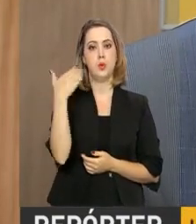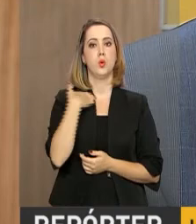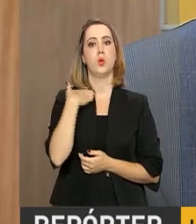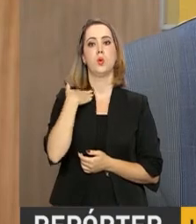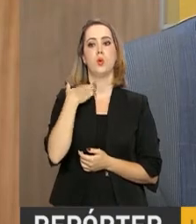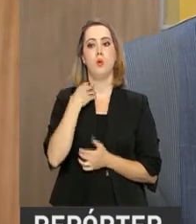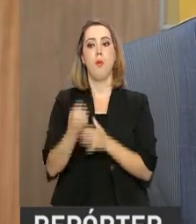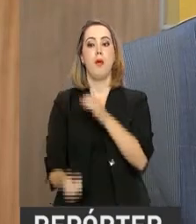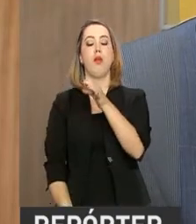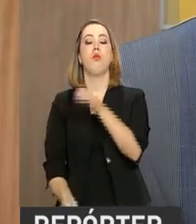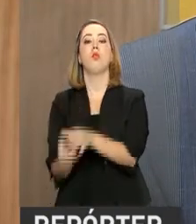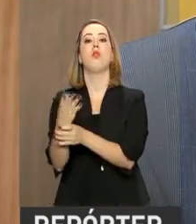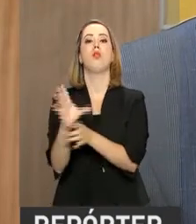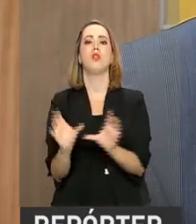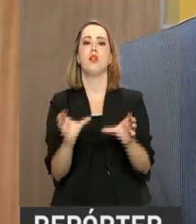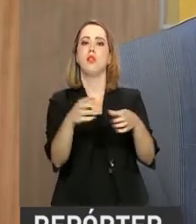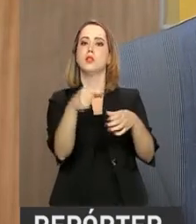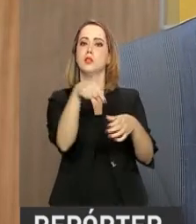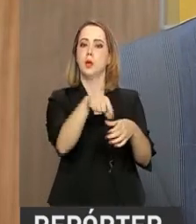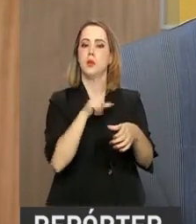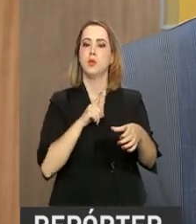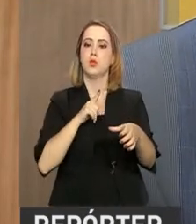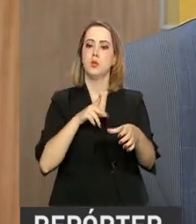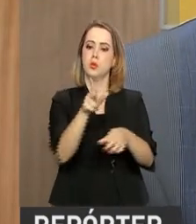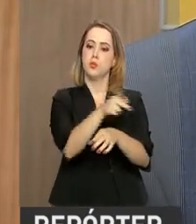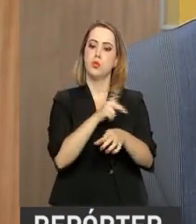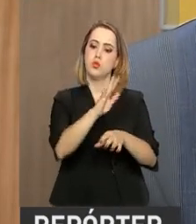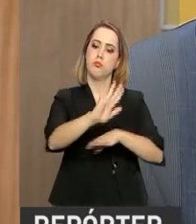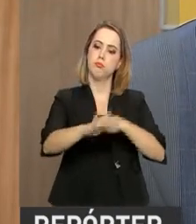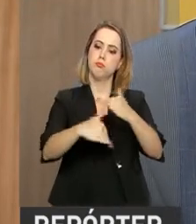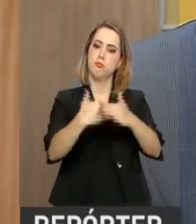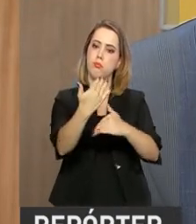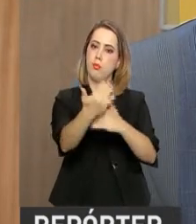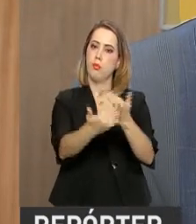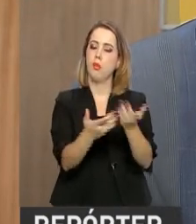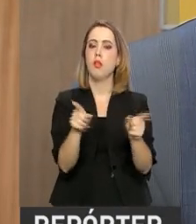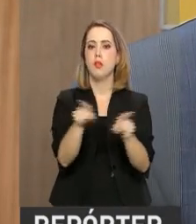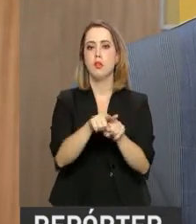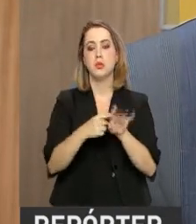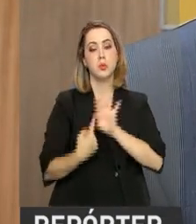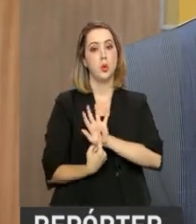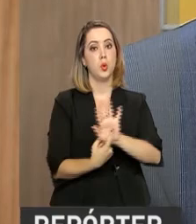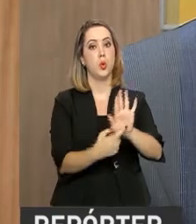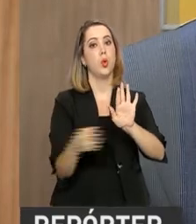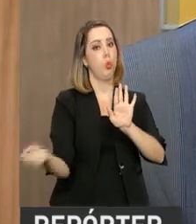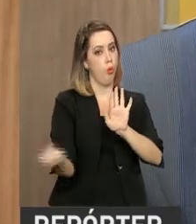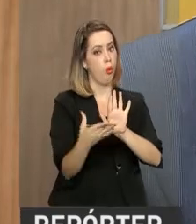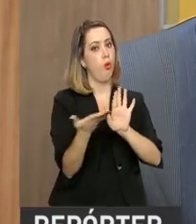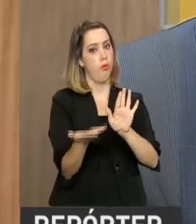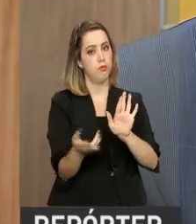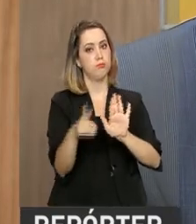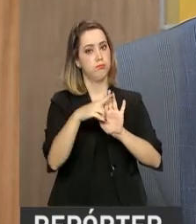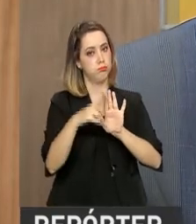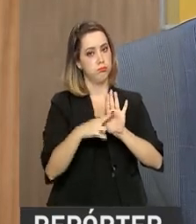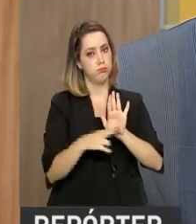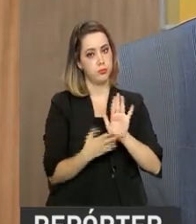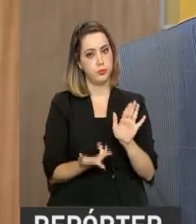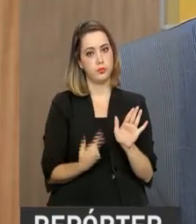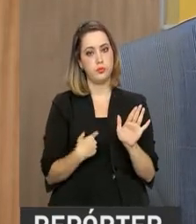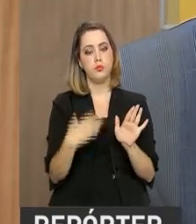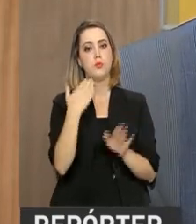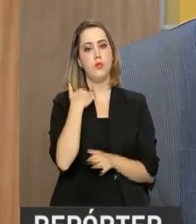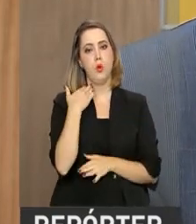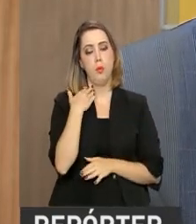desenvolvimento aí nesse sentido ele representa uma novidade na arquitetura financeira internacional o banco no seu